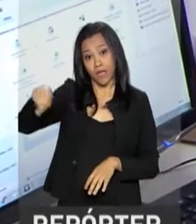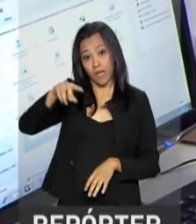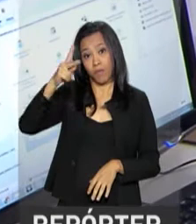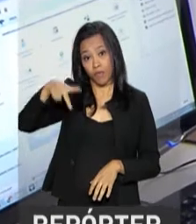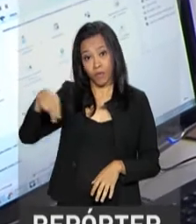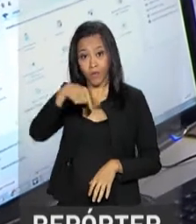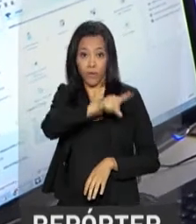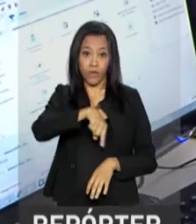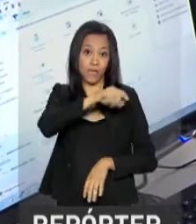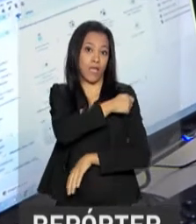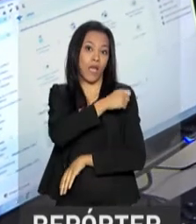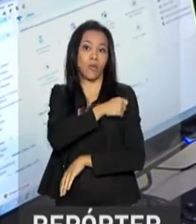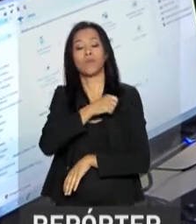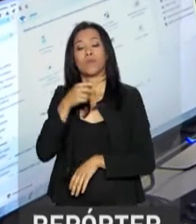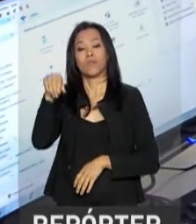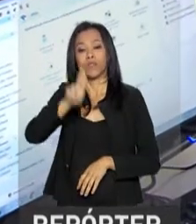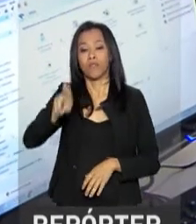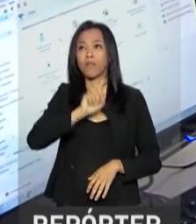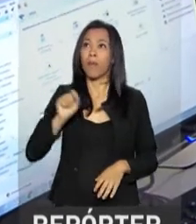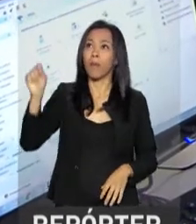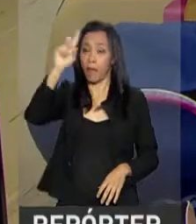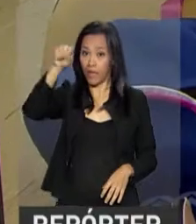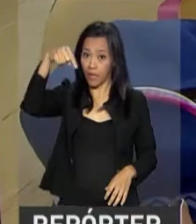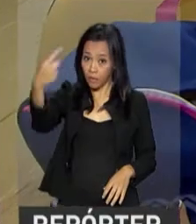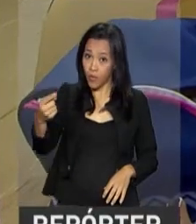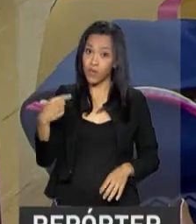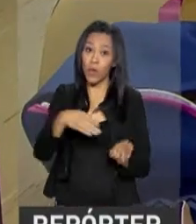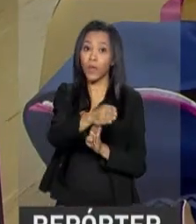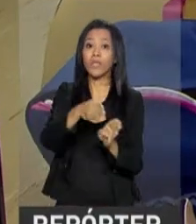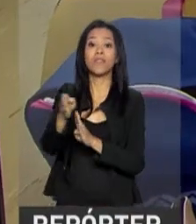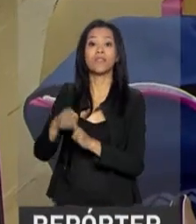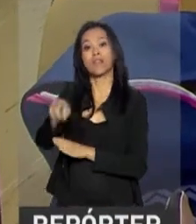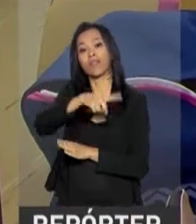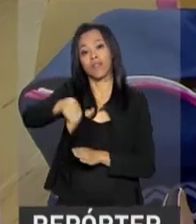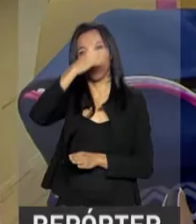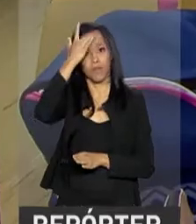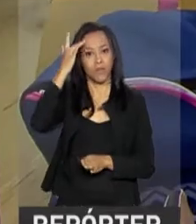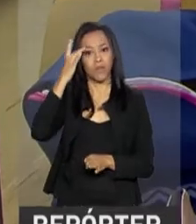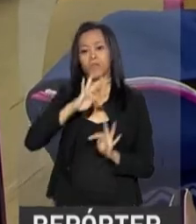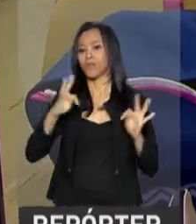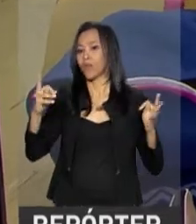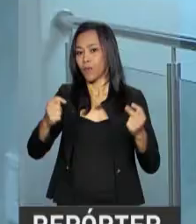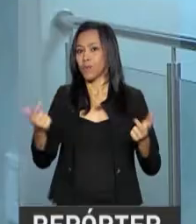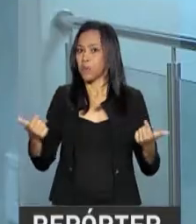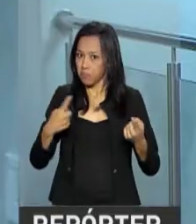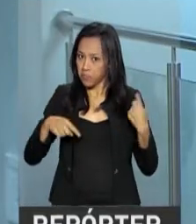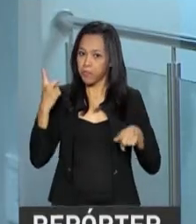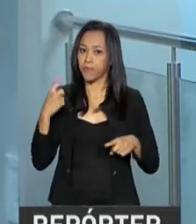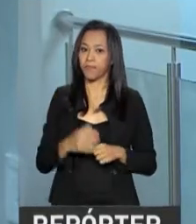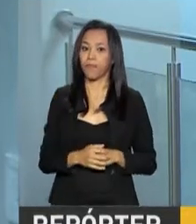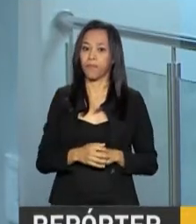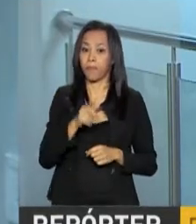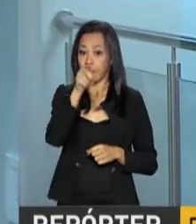de ensino superior para que depois possam atender e auxiliar a sociedade e todos saem ganhando isso para os